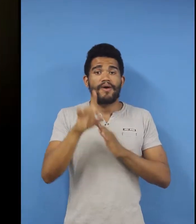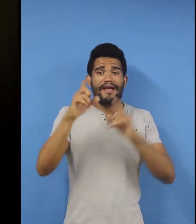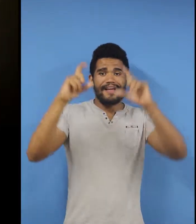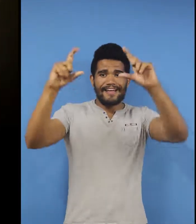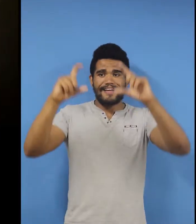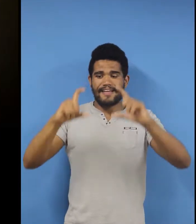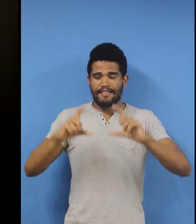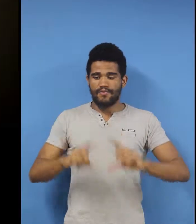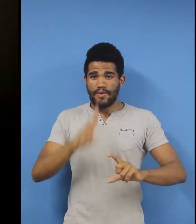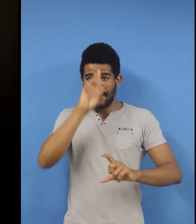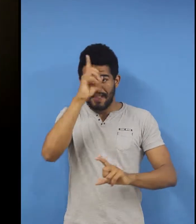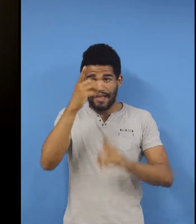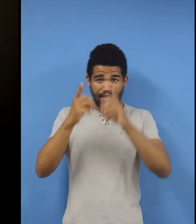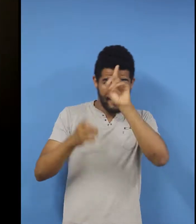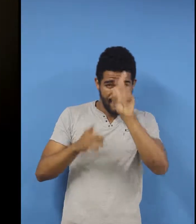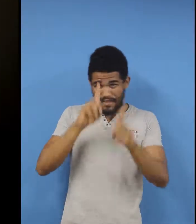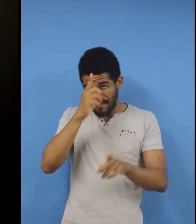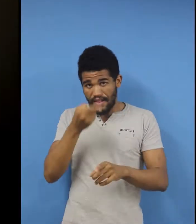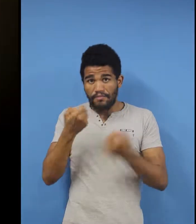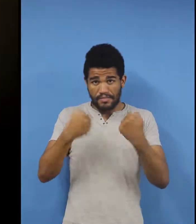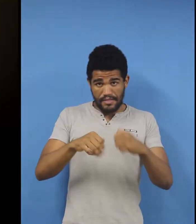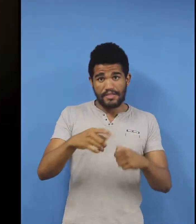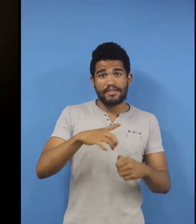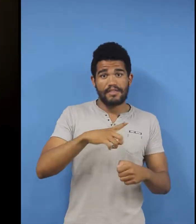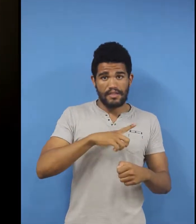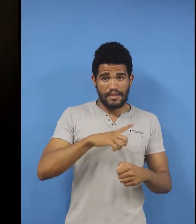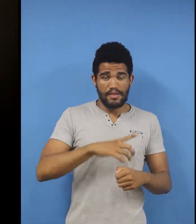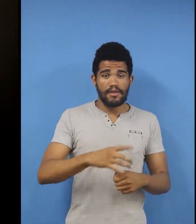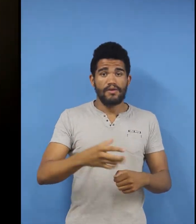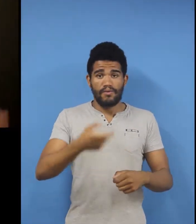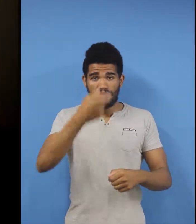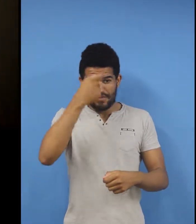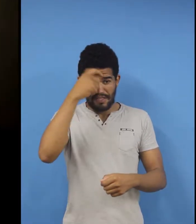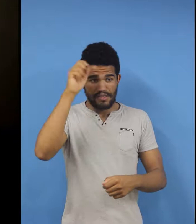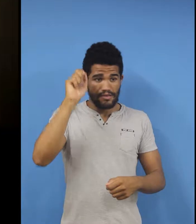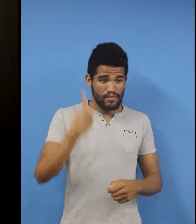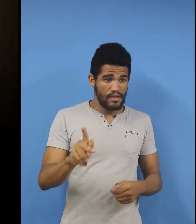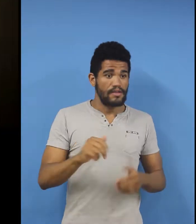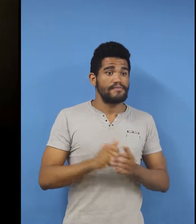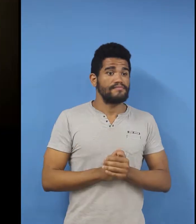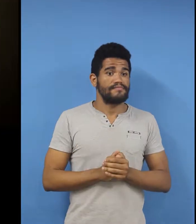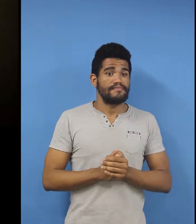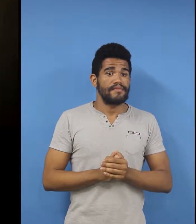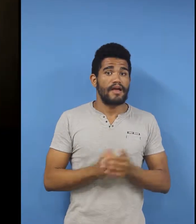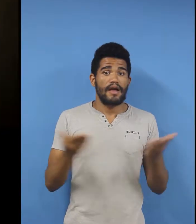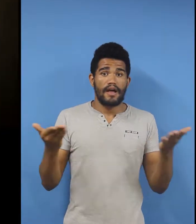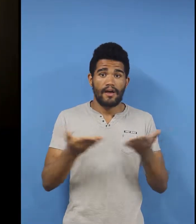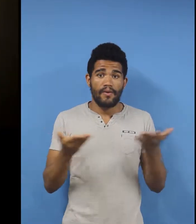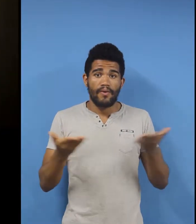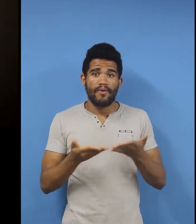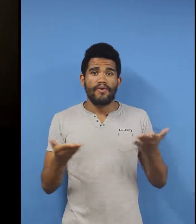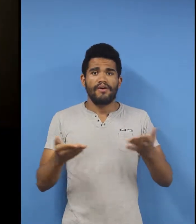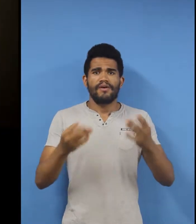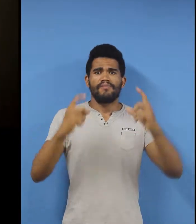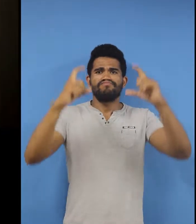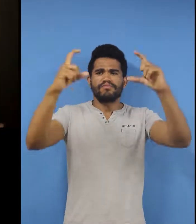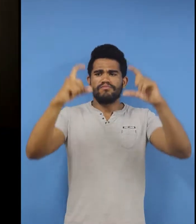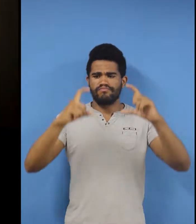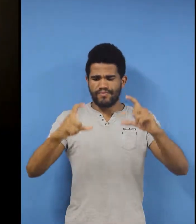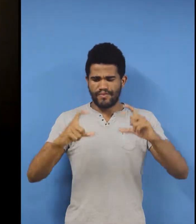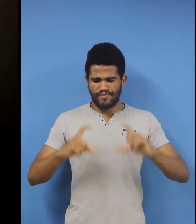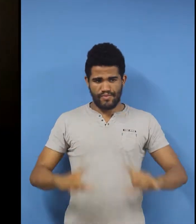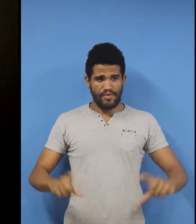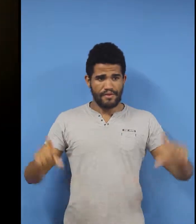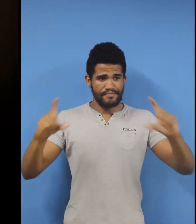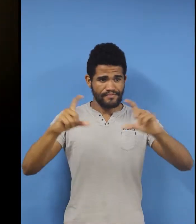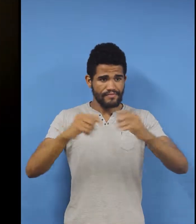cada parágrafo eu desenvolvo uma ideia. Eu quero que vocês tenham consciência disso, tá? Agora nós vamos para estrutura. Professora, o que